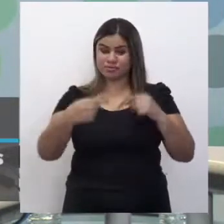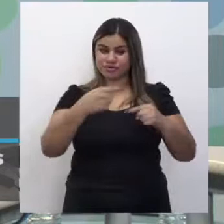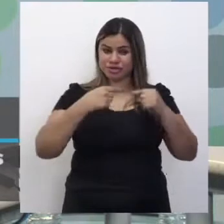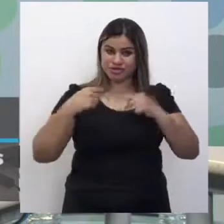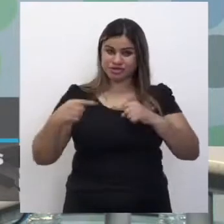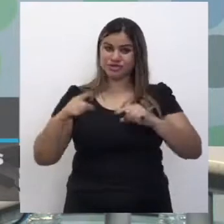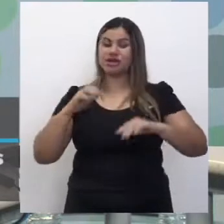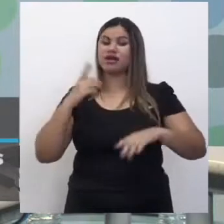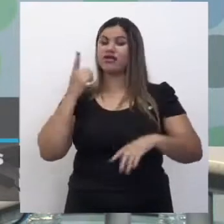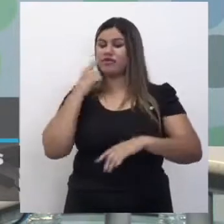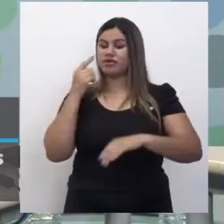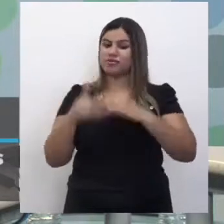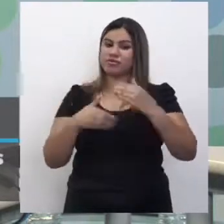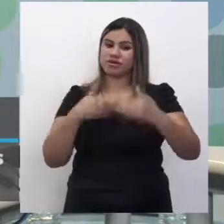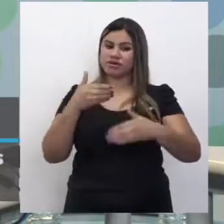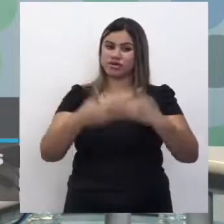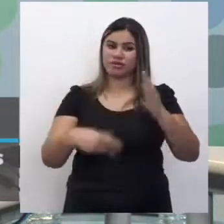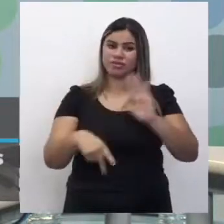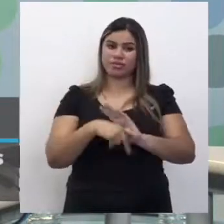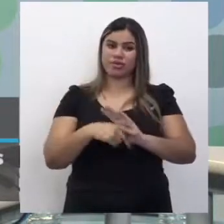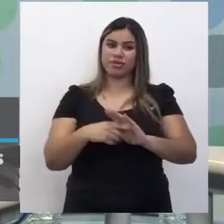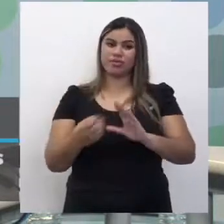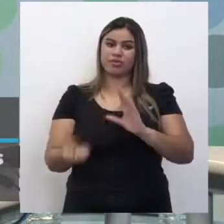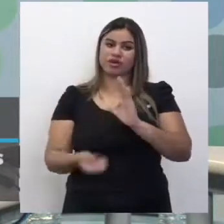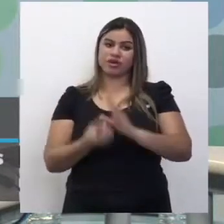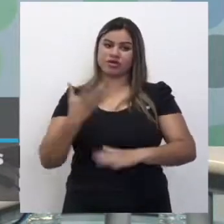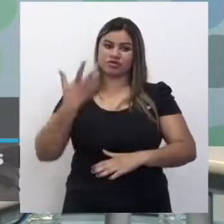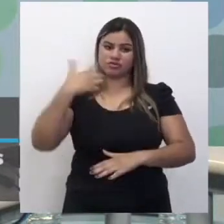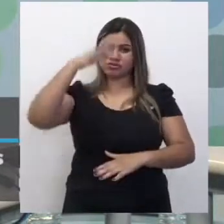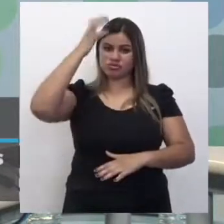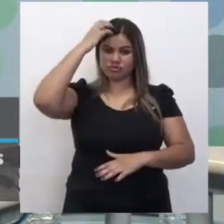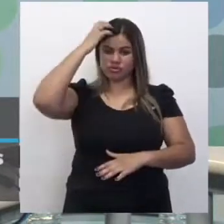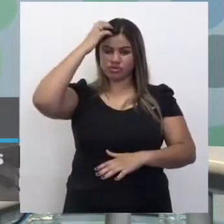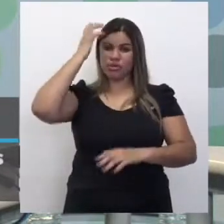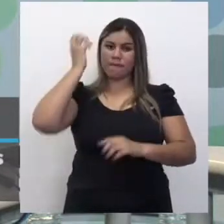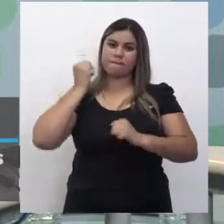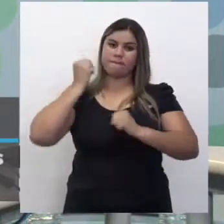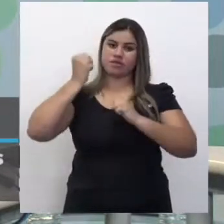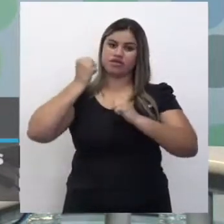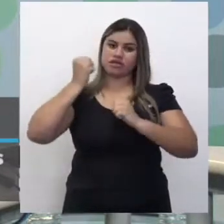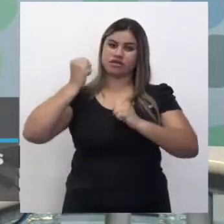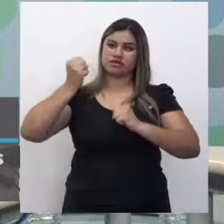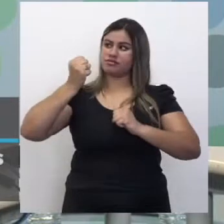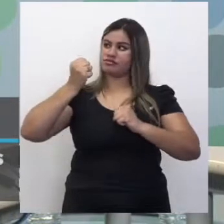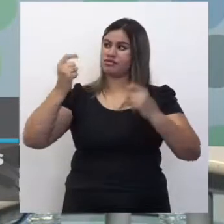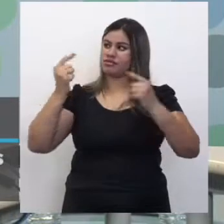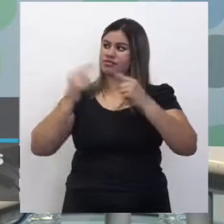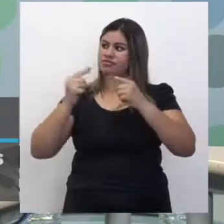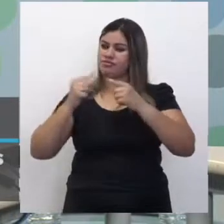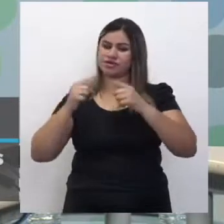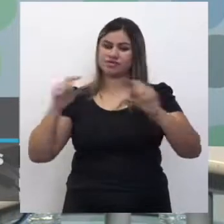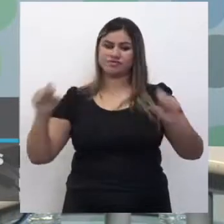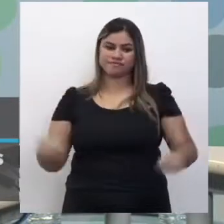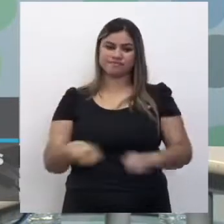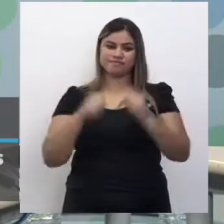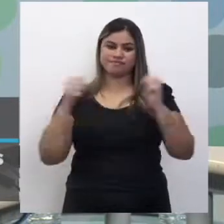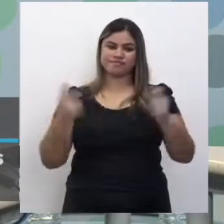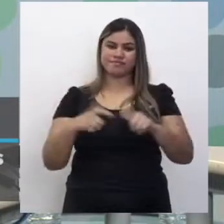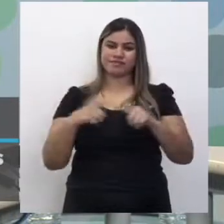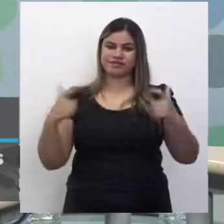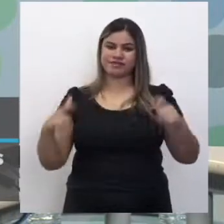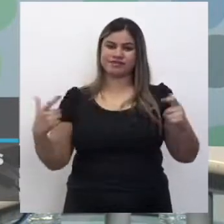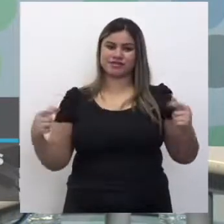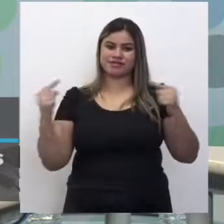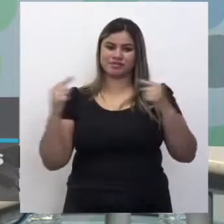esse processo de formação das monarquias, de centralização do poder dos reis, com uma ruptura muito grande do que era ali a